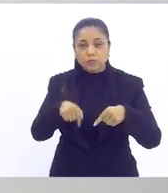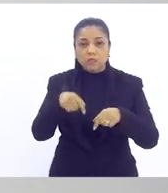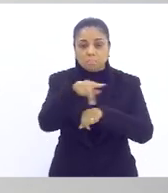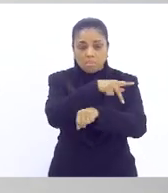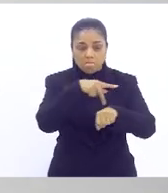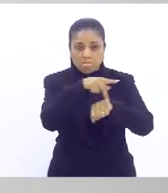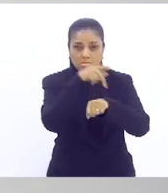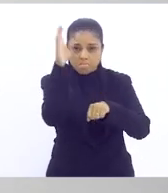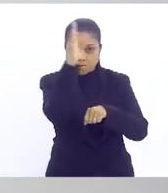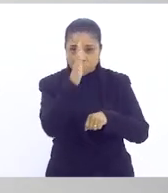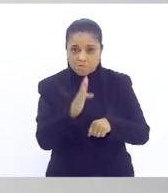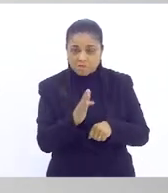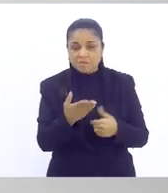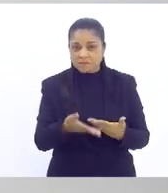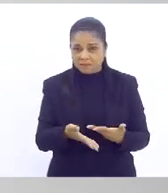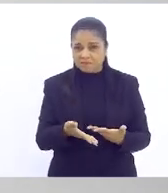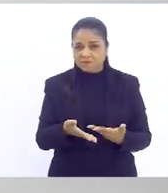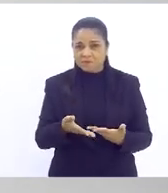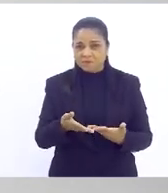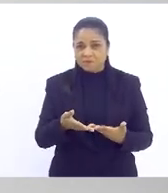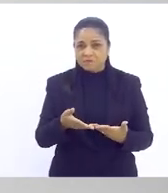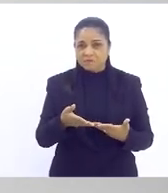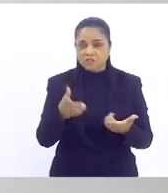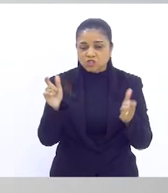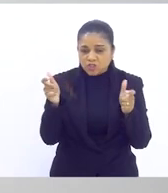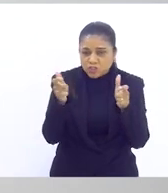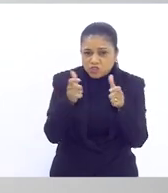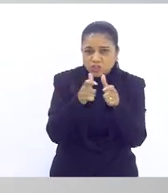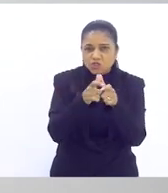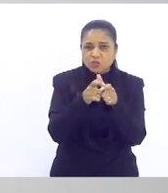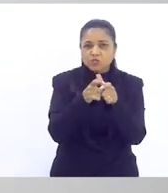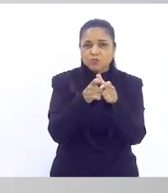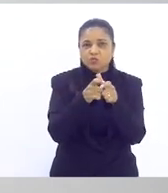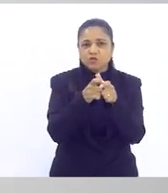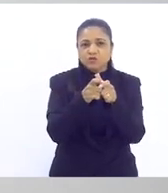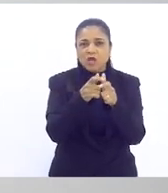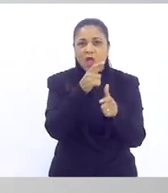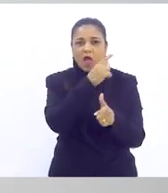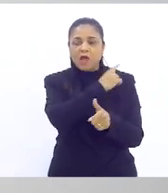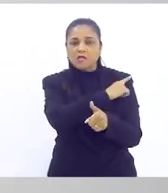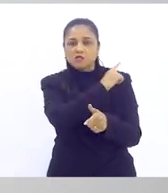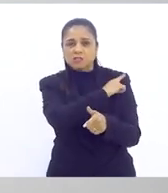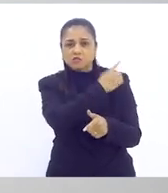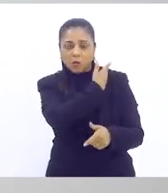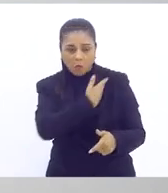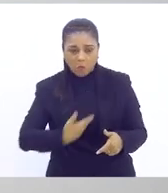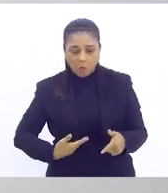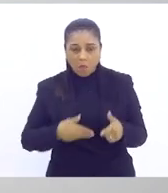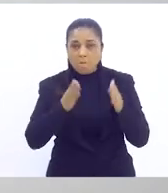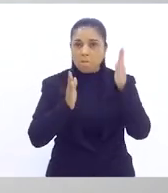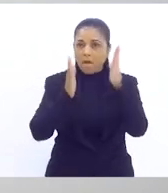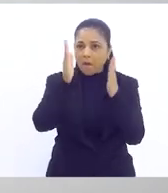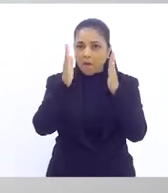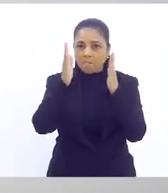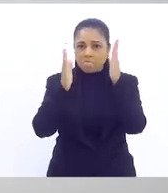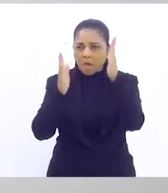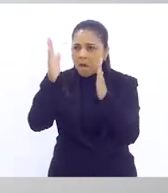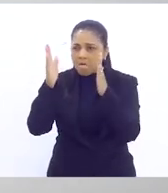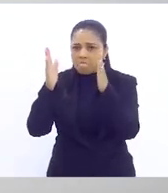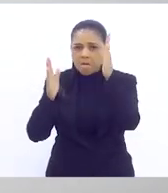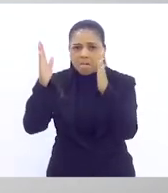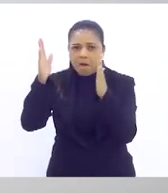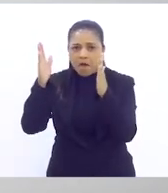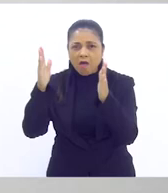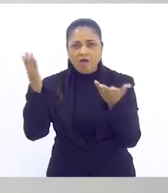muito dessa ideologia né de reduzir a gestão pública períodos de governo e não